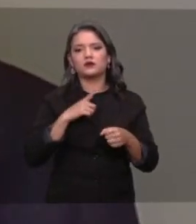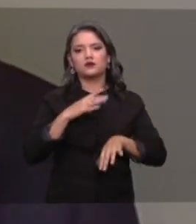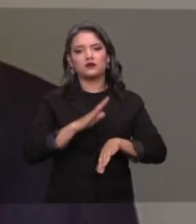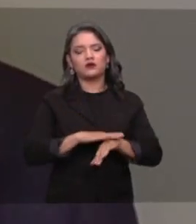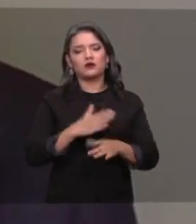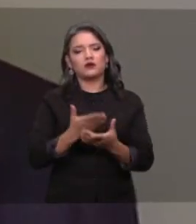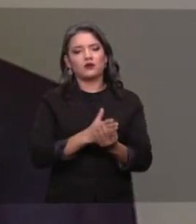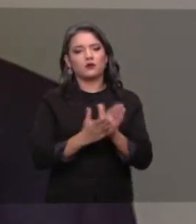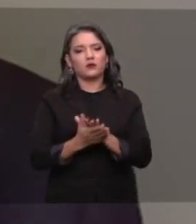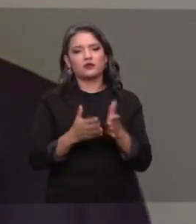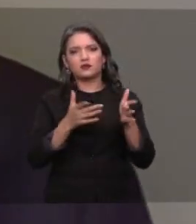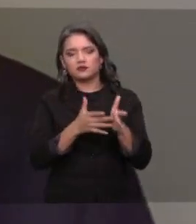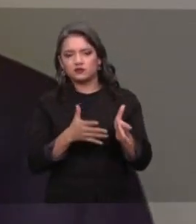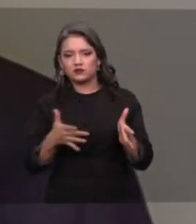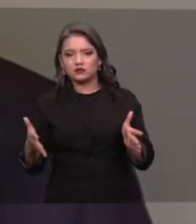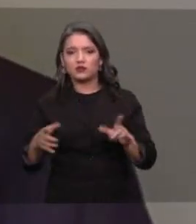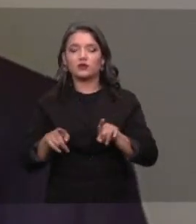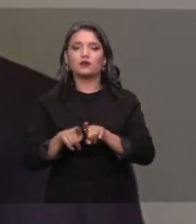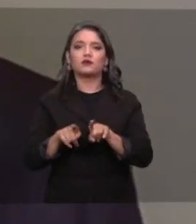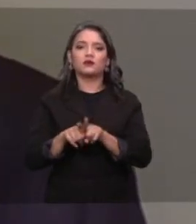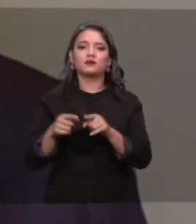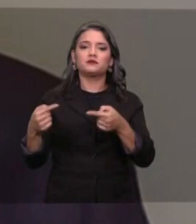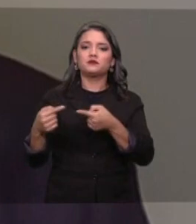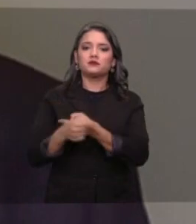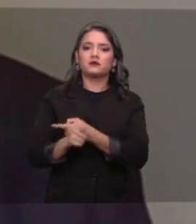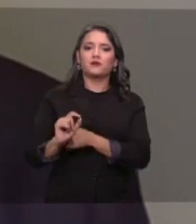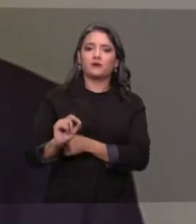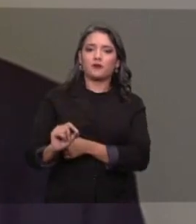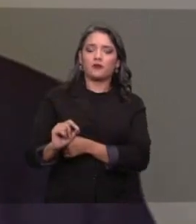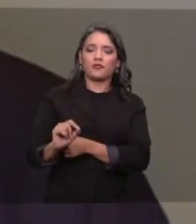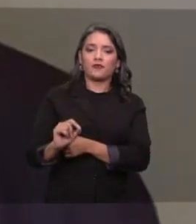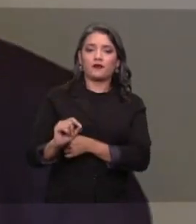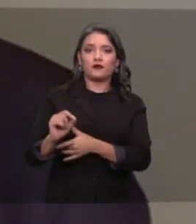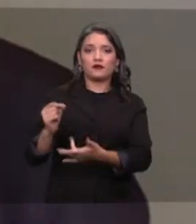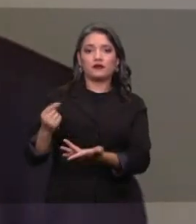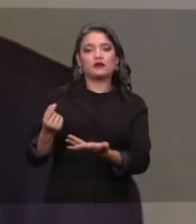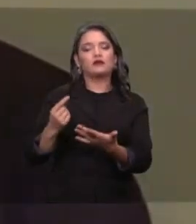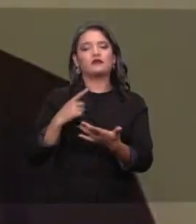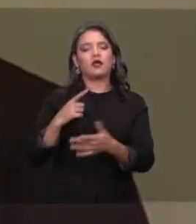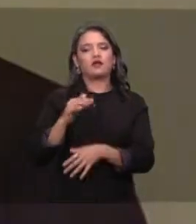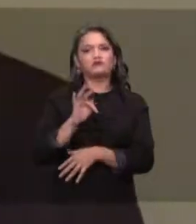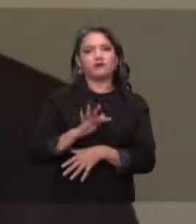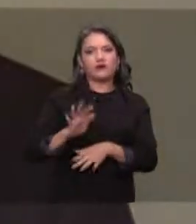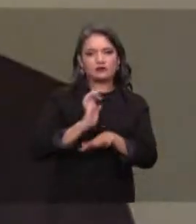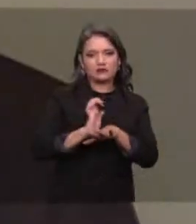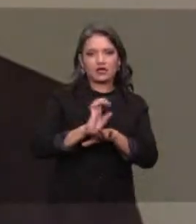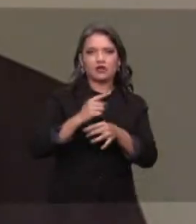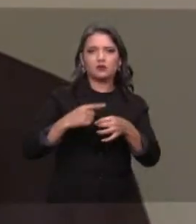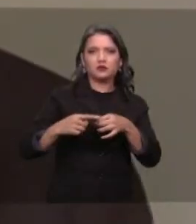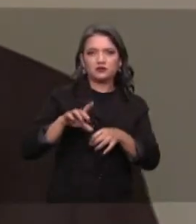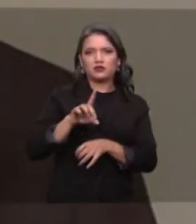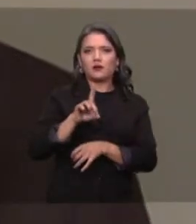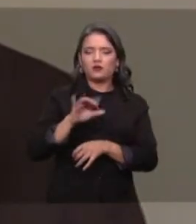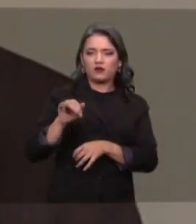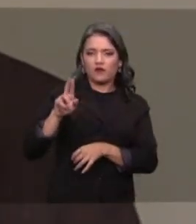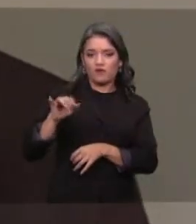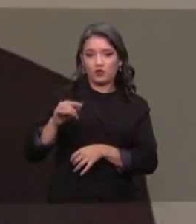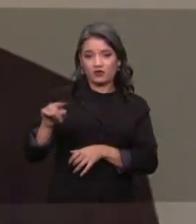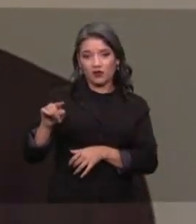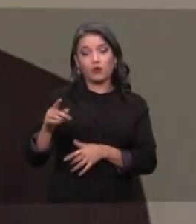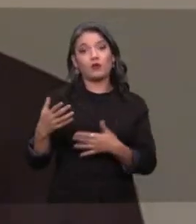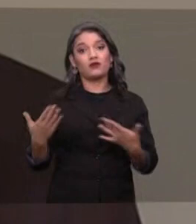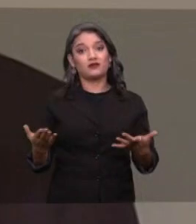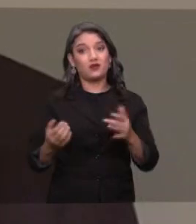duração do processo e a violação ao Pacto Federativo. Muitas dessas questões jurídicas já foram,